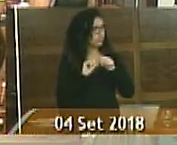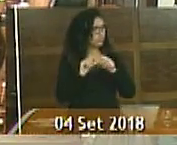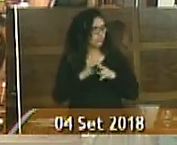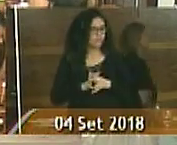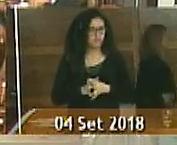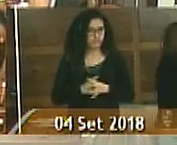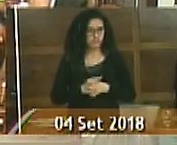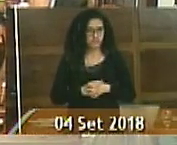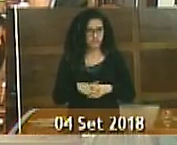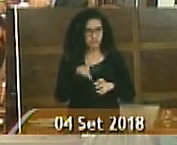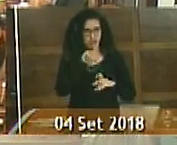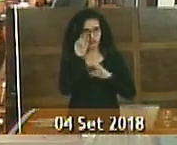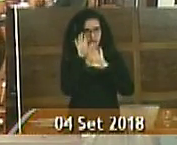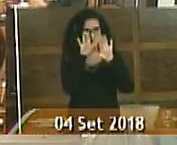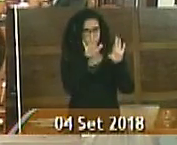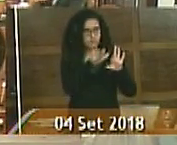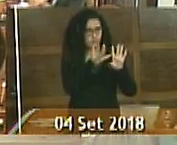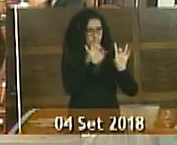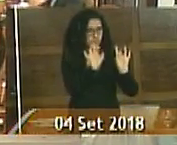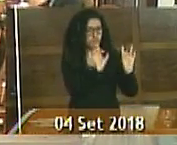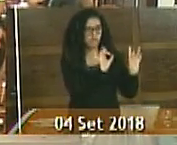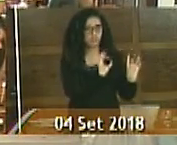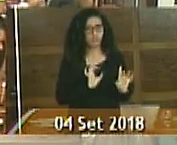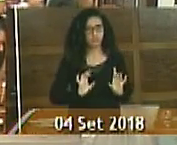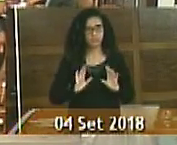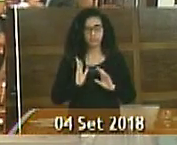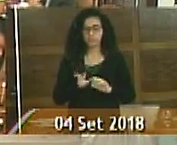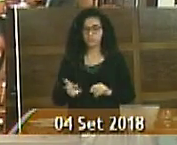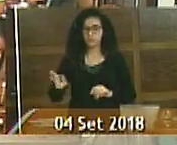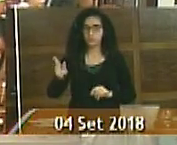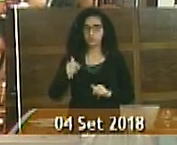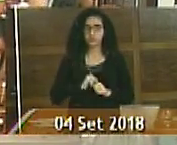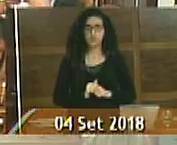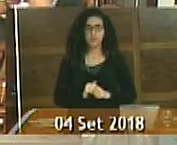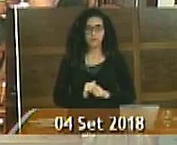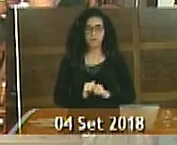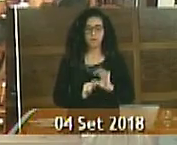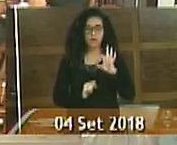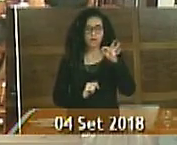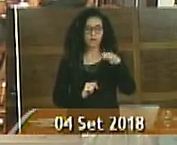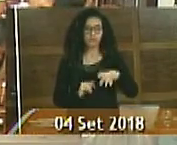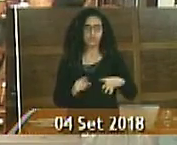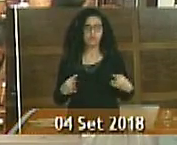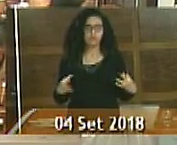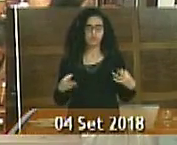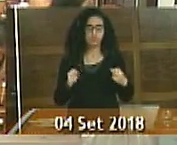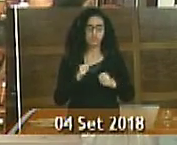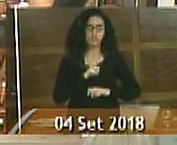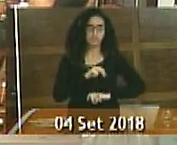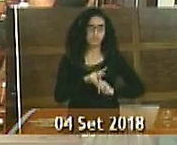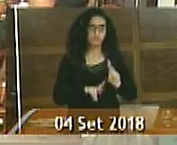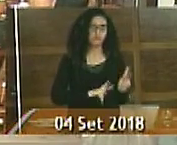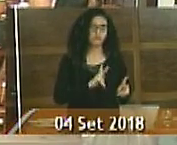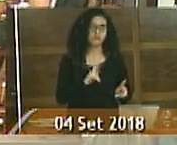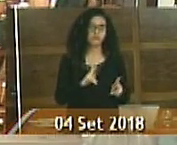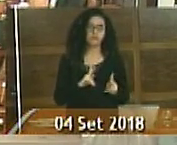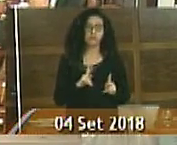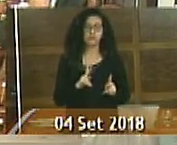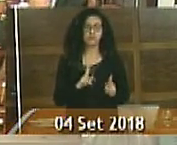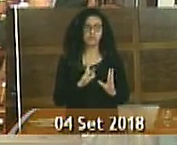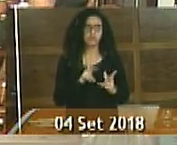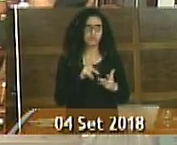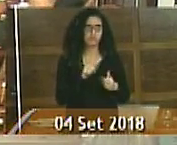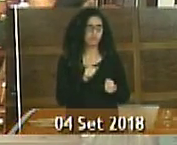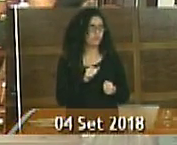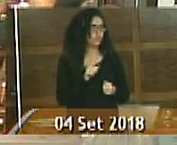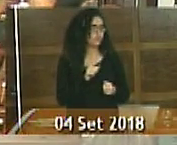aí. Que Deus abençoe cada um de vocês, continue nesse caminho que com certeza toda a população e todo o nosso planeta ganha com isso.